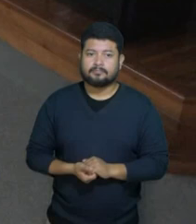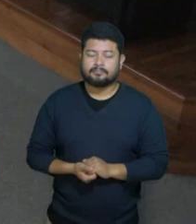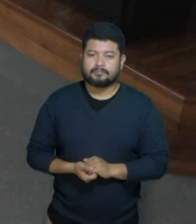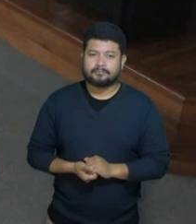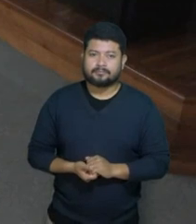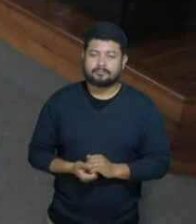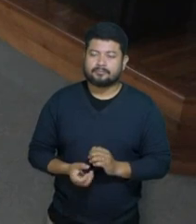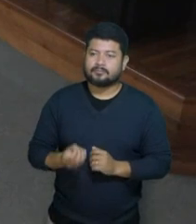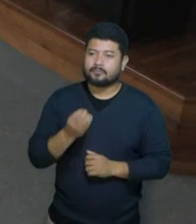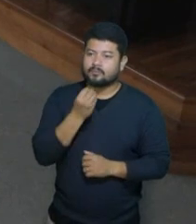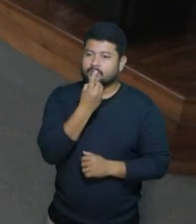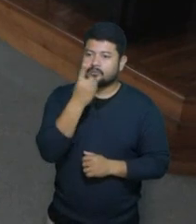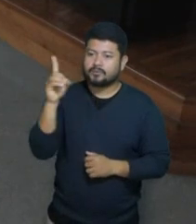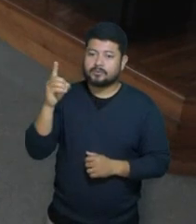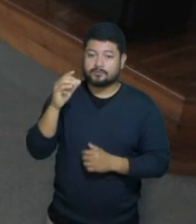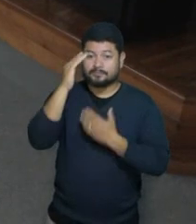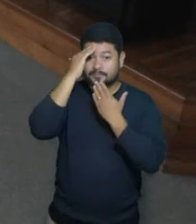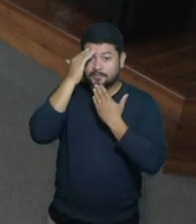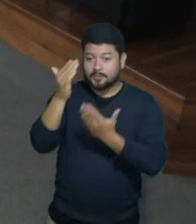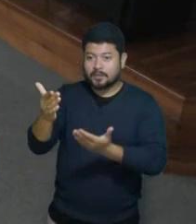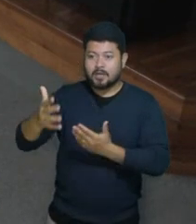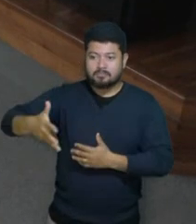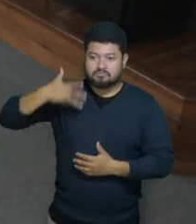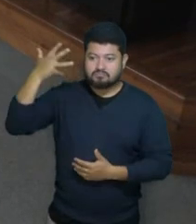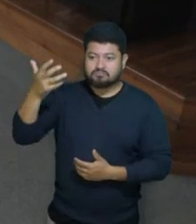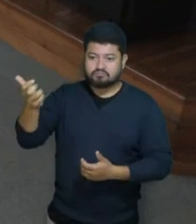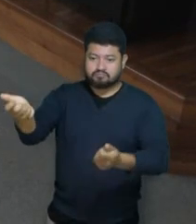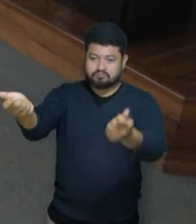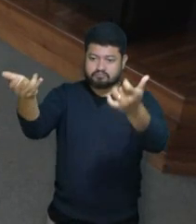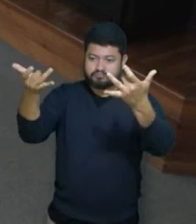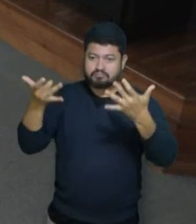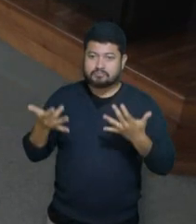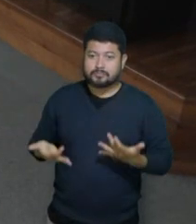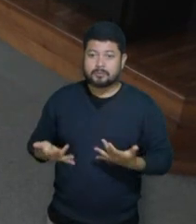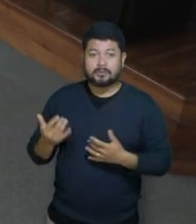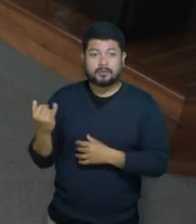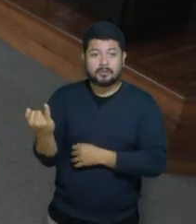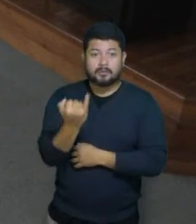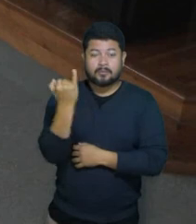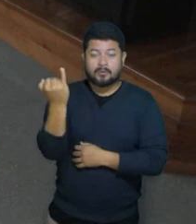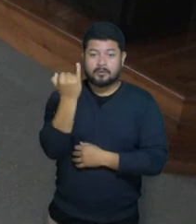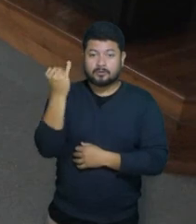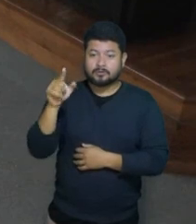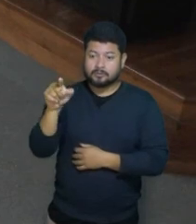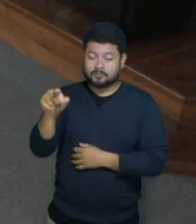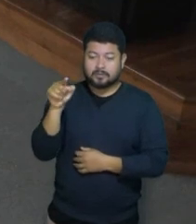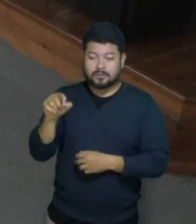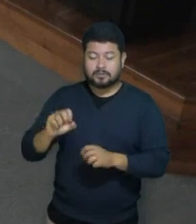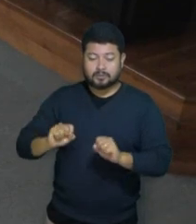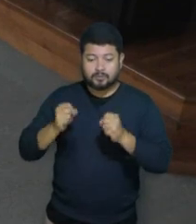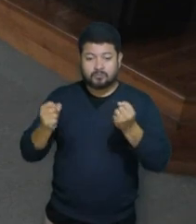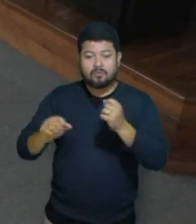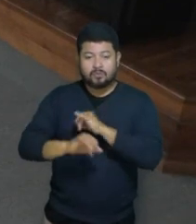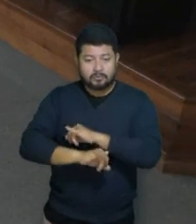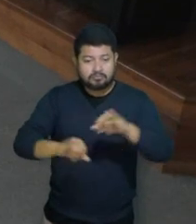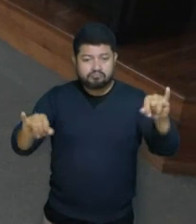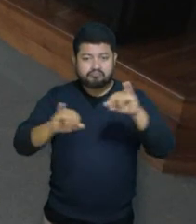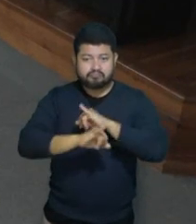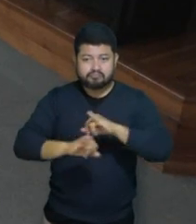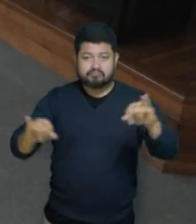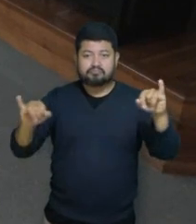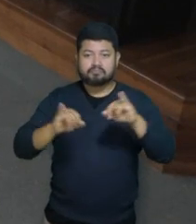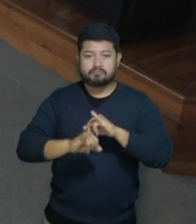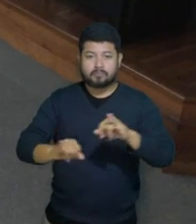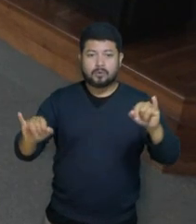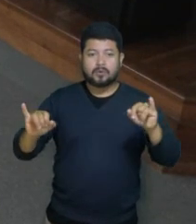Bem, Regina, bom dia, obrigada pela sua palestra. E que importante esse teu trabalho de transmitir